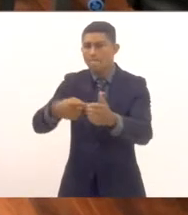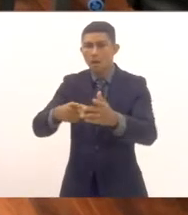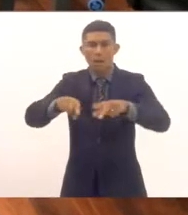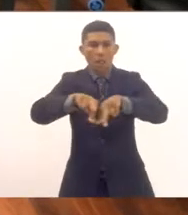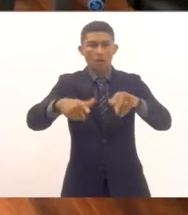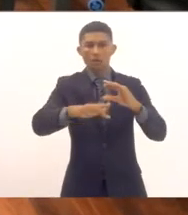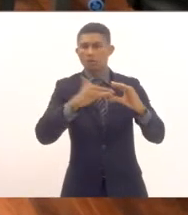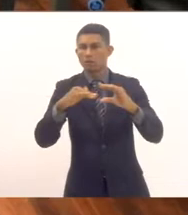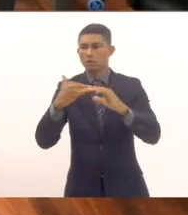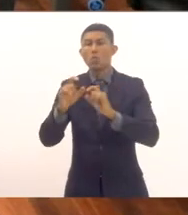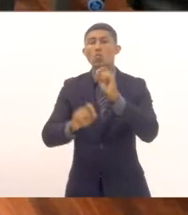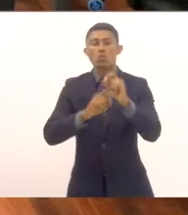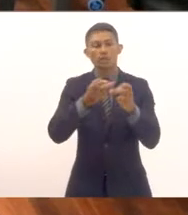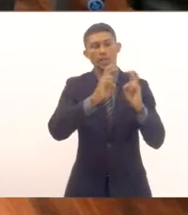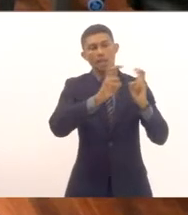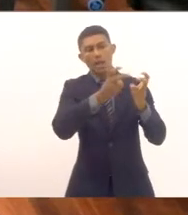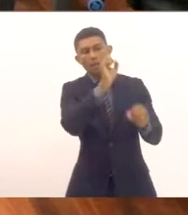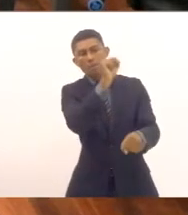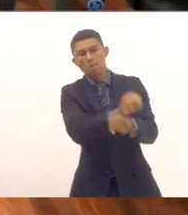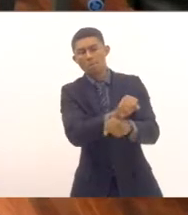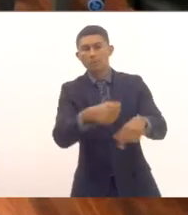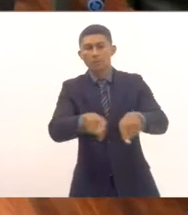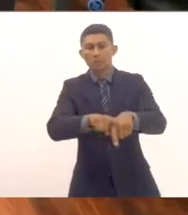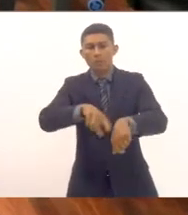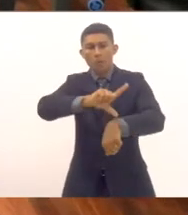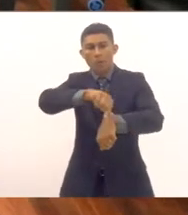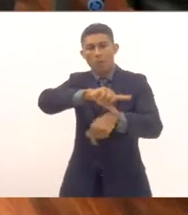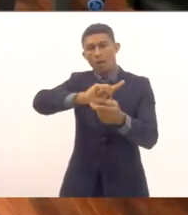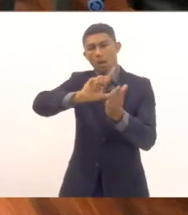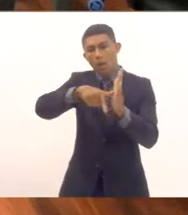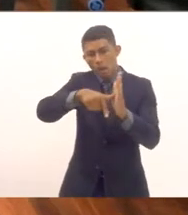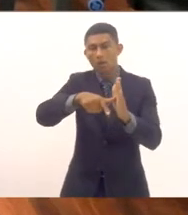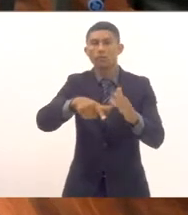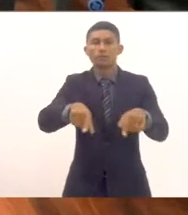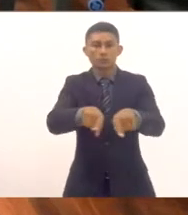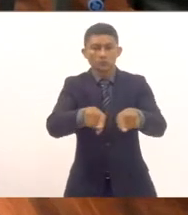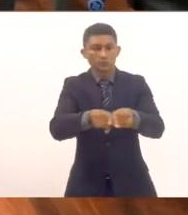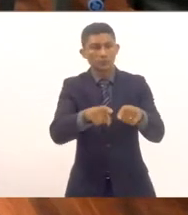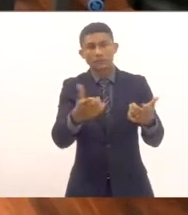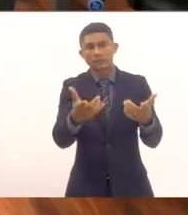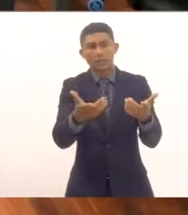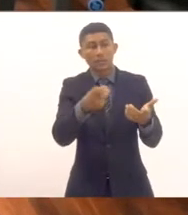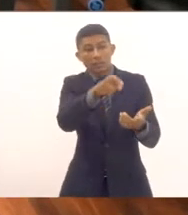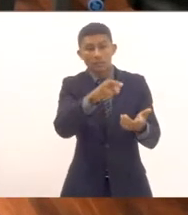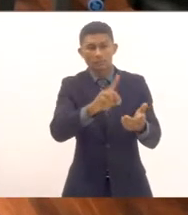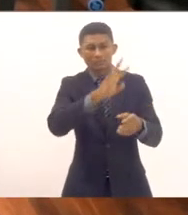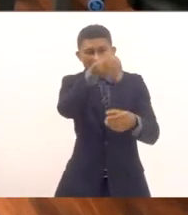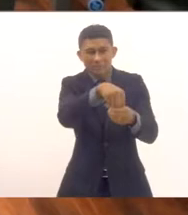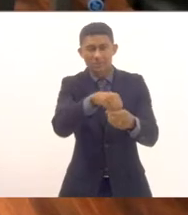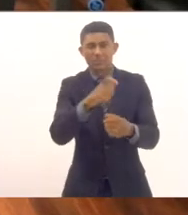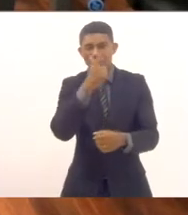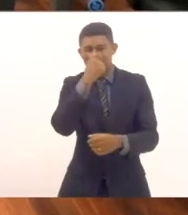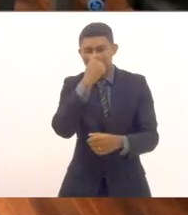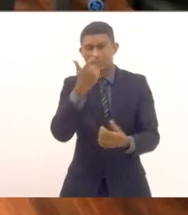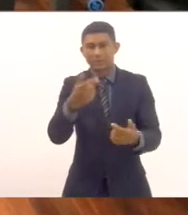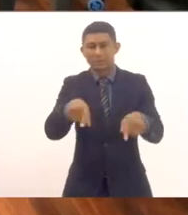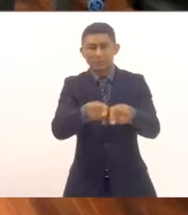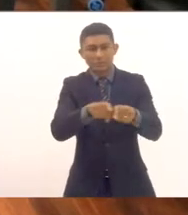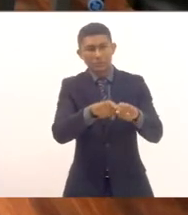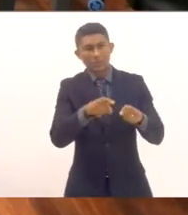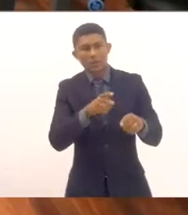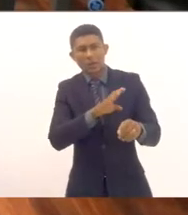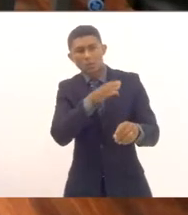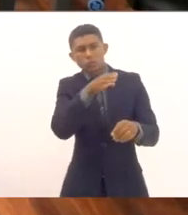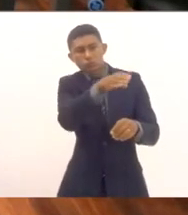interrupções do serviço de três atrás entre os horários de chegadas e Partidas superlotação das composições duração das